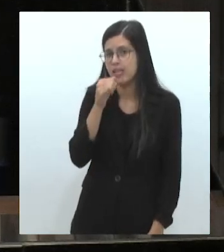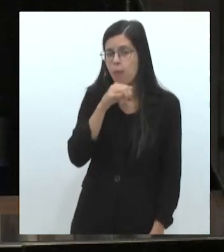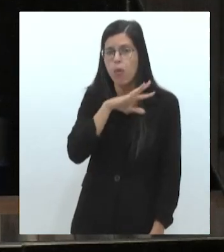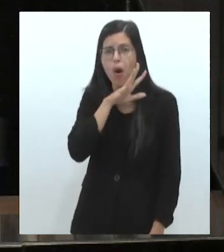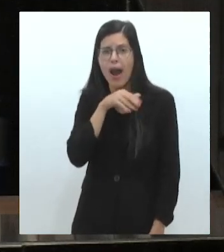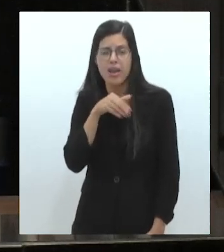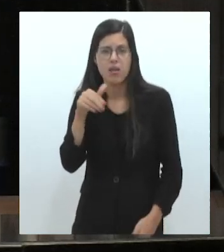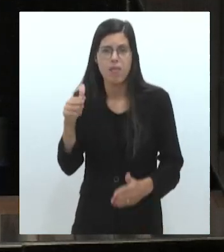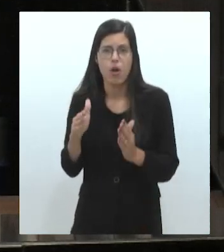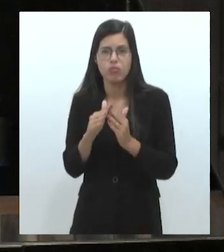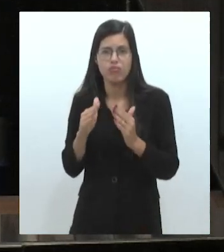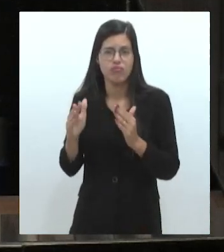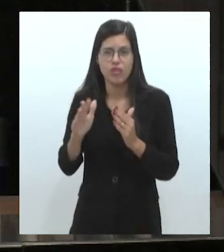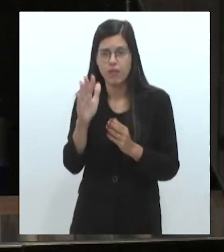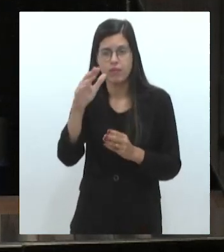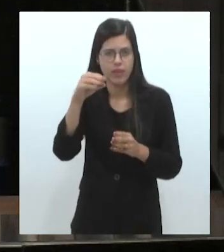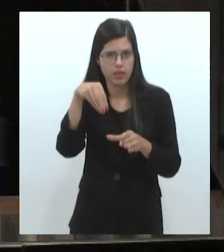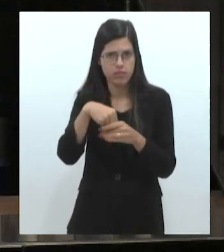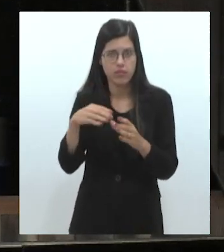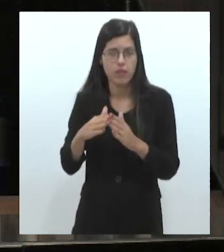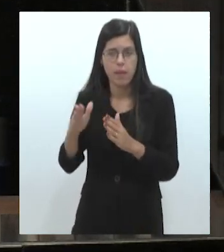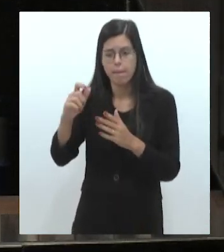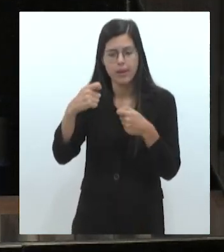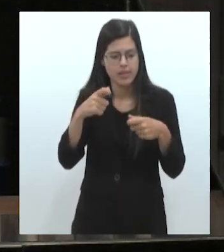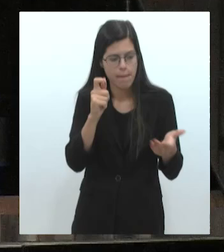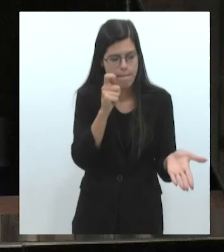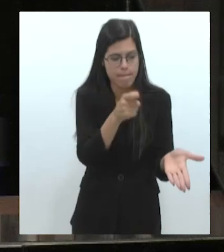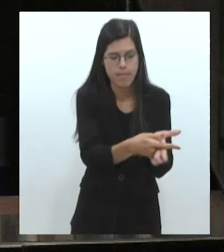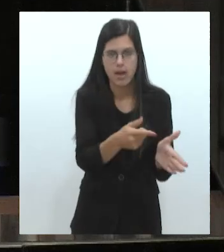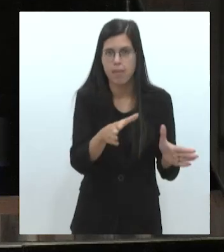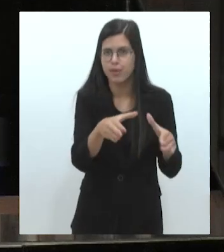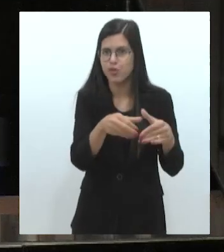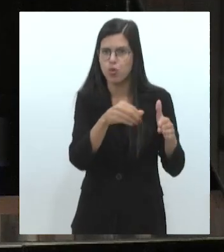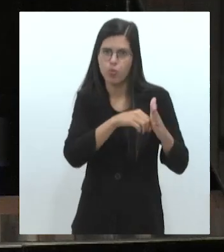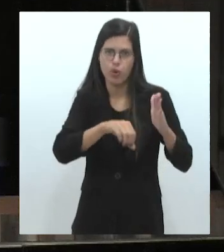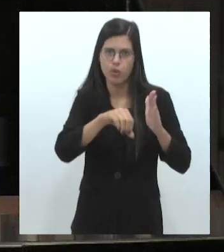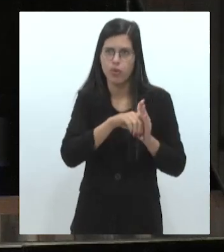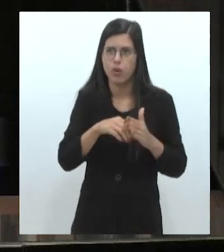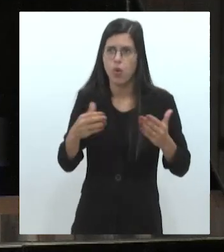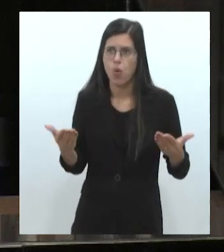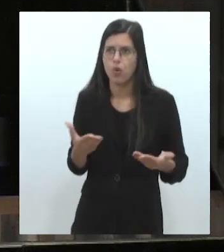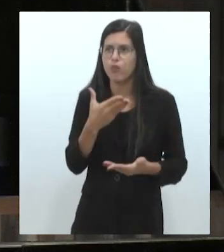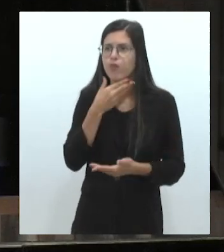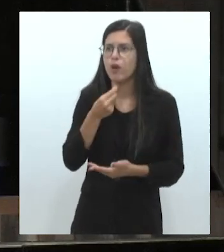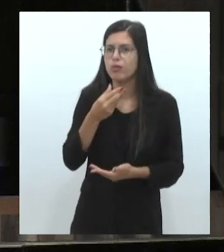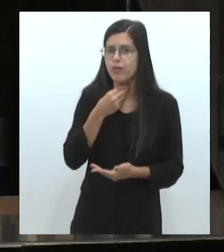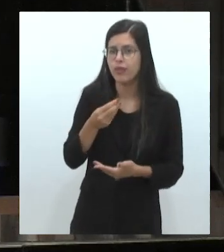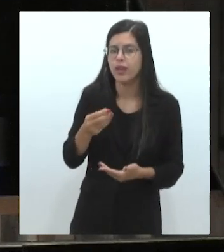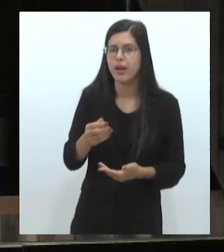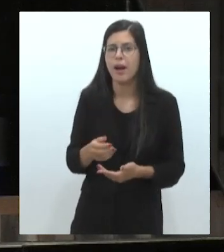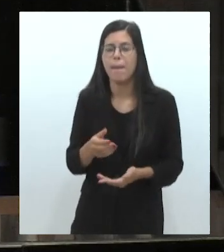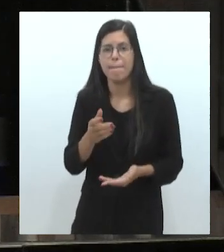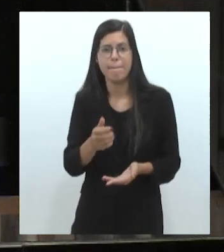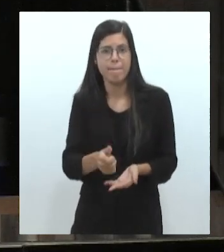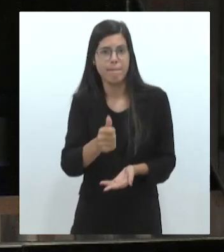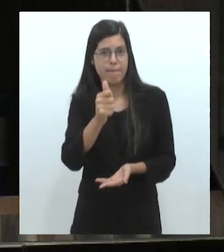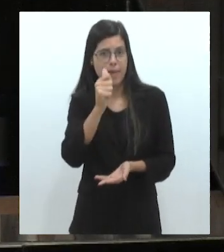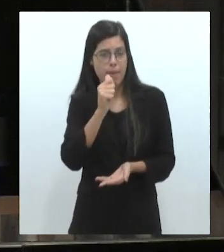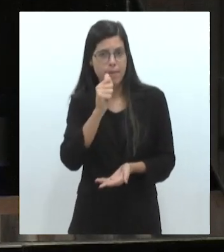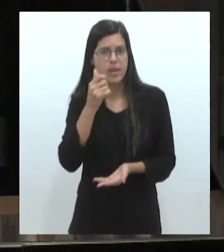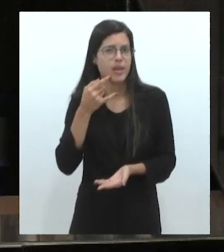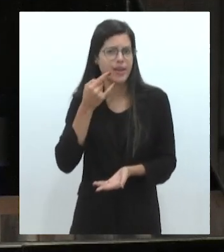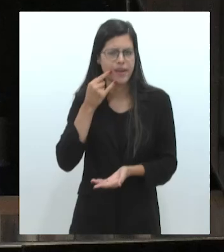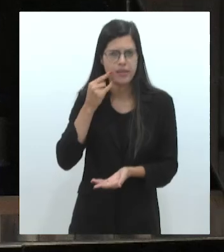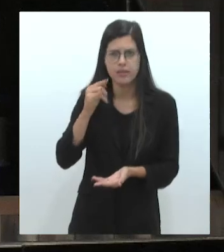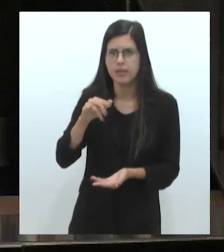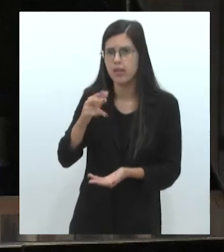precisar pagar para essas organizações criminosas. Hoje elas falsificam tudo. Falsificam bebidas, cigarros. A grande